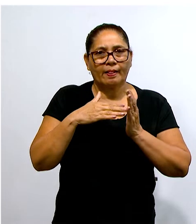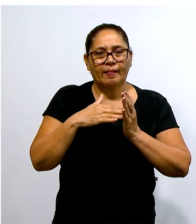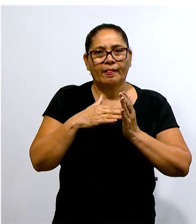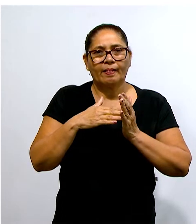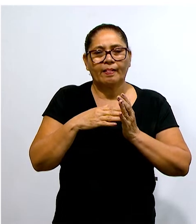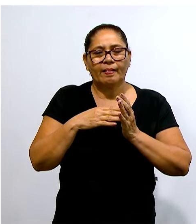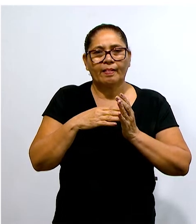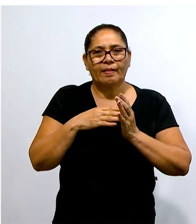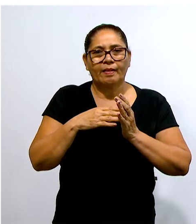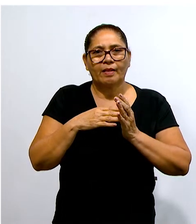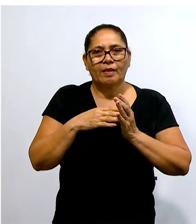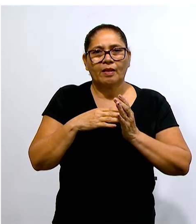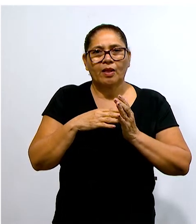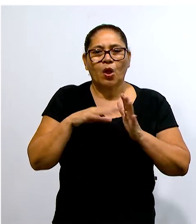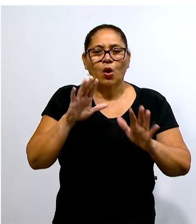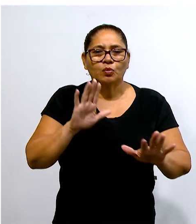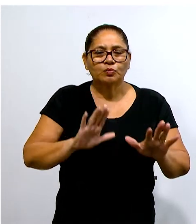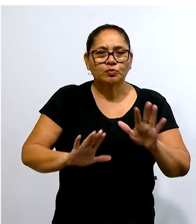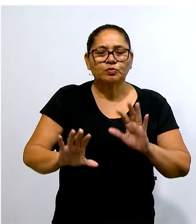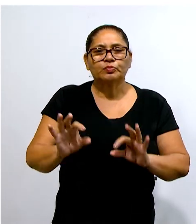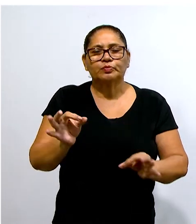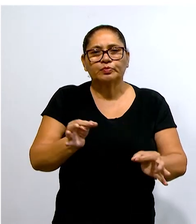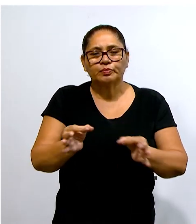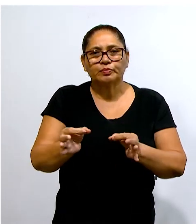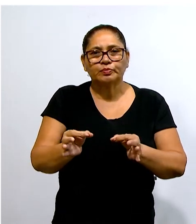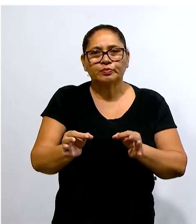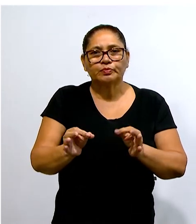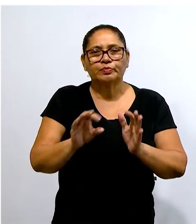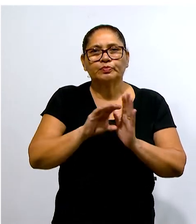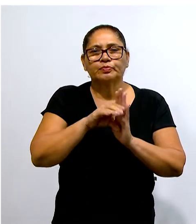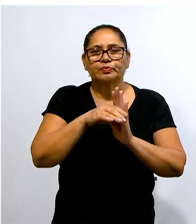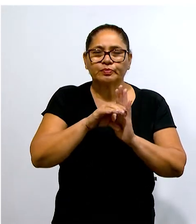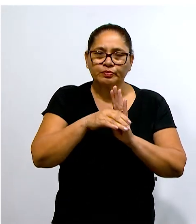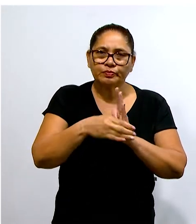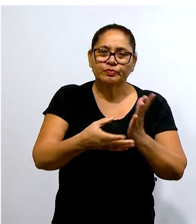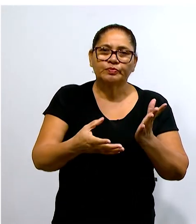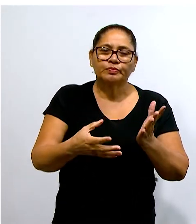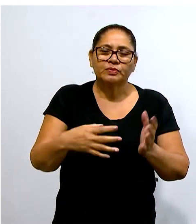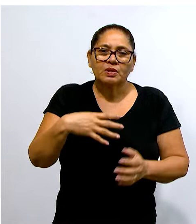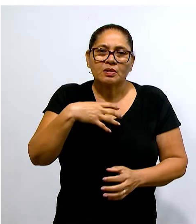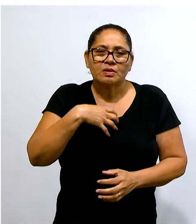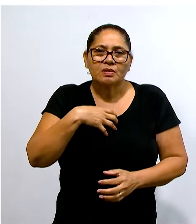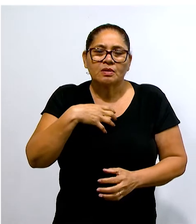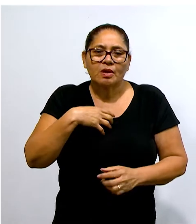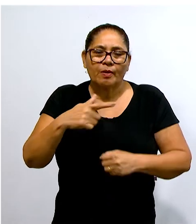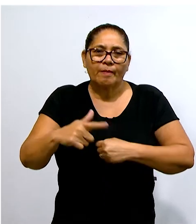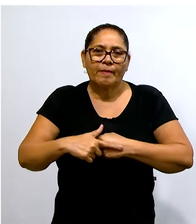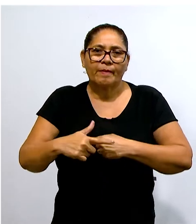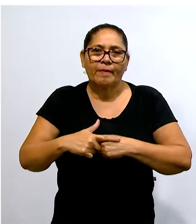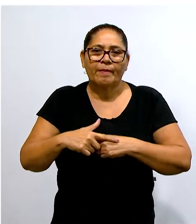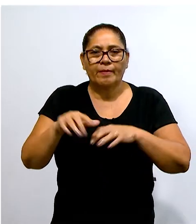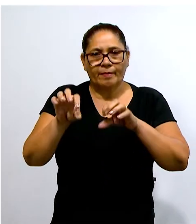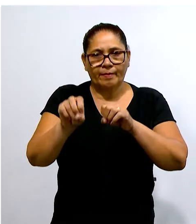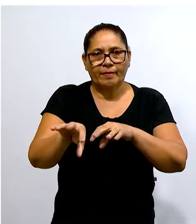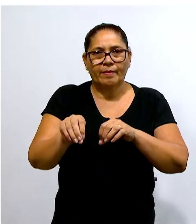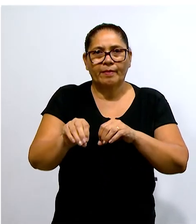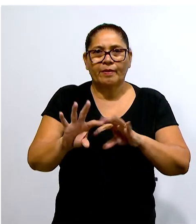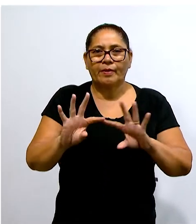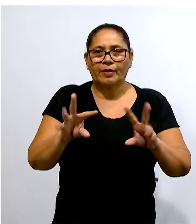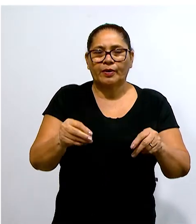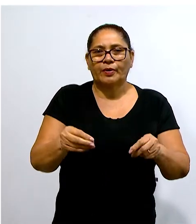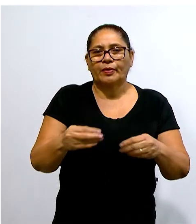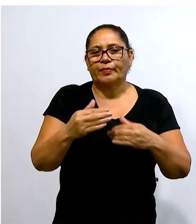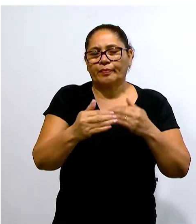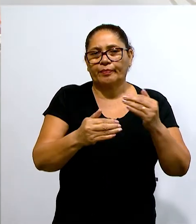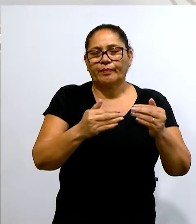de organizar os conteúdos, os materiais curriculares e o sentido e o papel da educação em todo esse